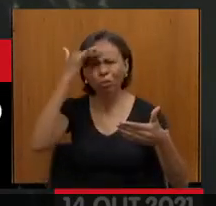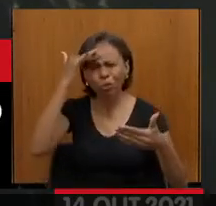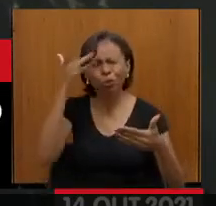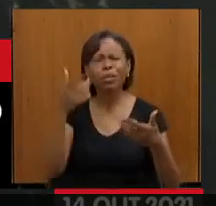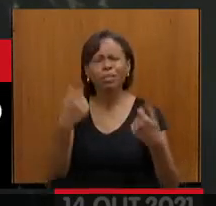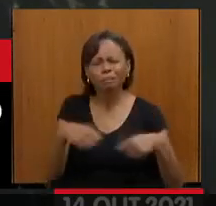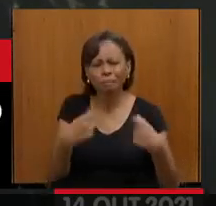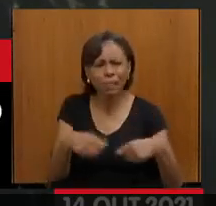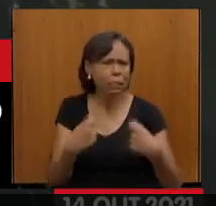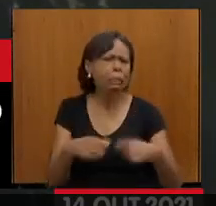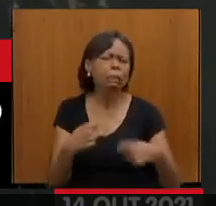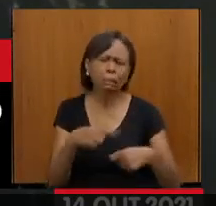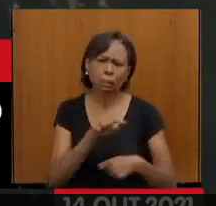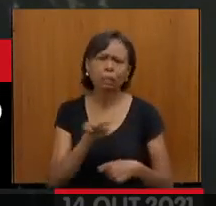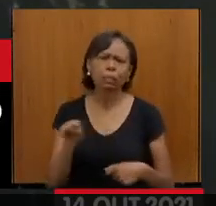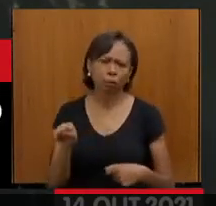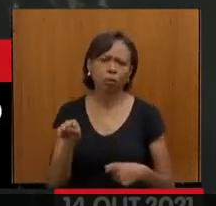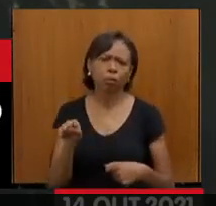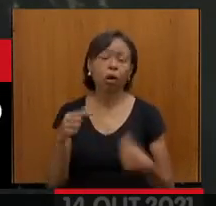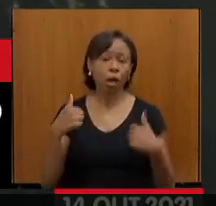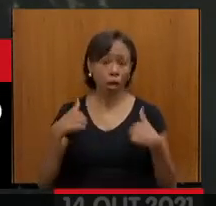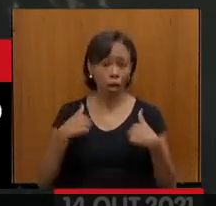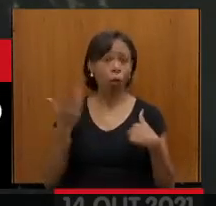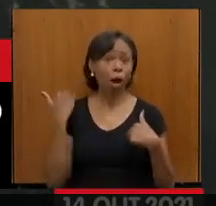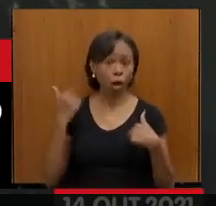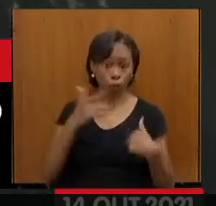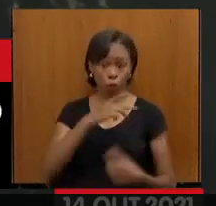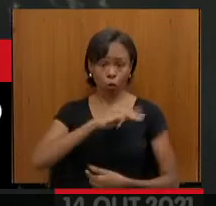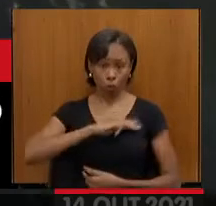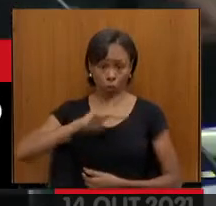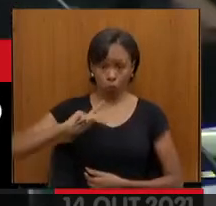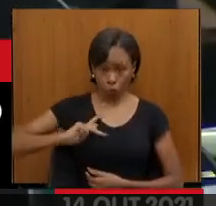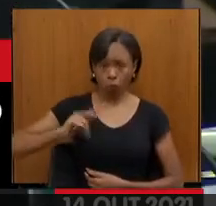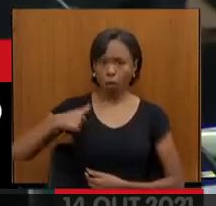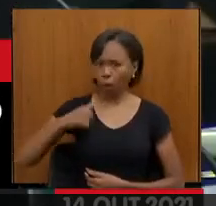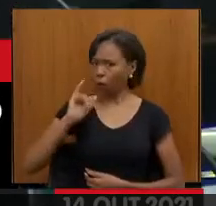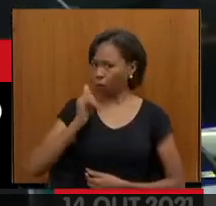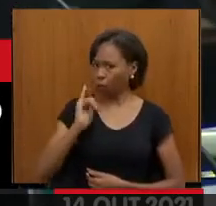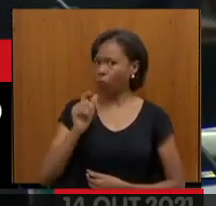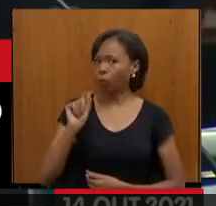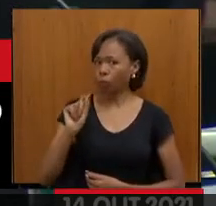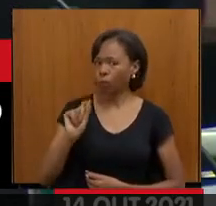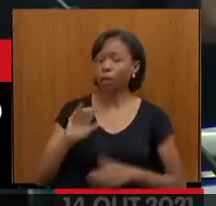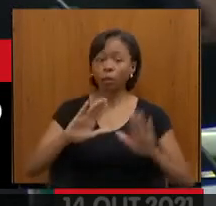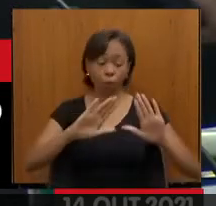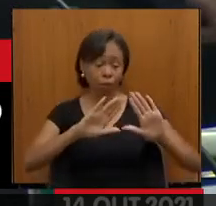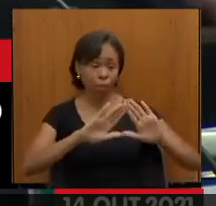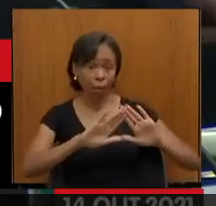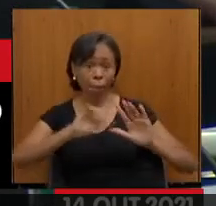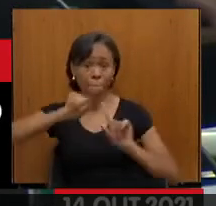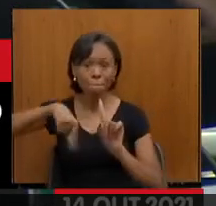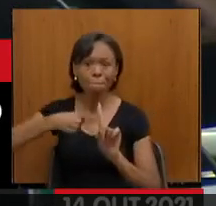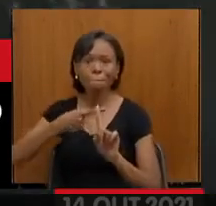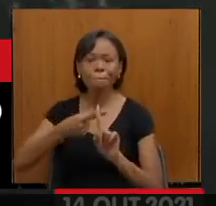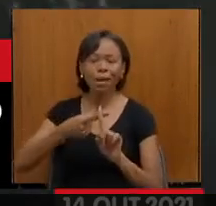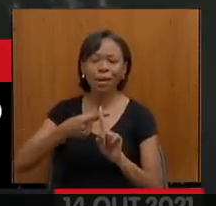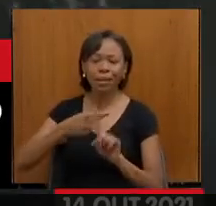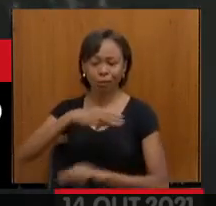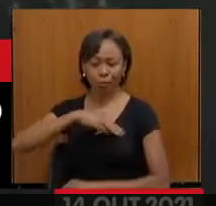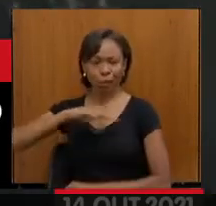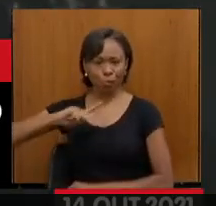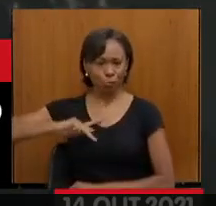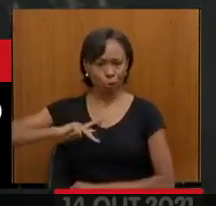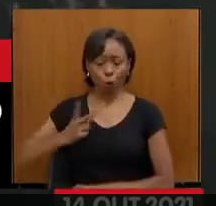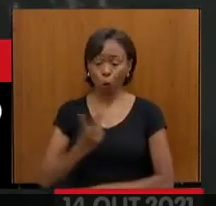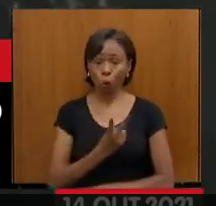precisam. Eu tive a oportunidade de dizer, quando estive no Ministério Público, que quando a Assembleia e Ministério Público, cumprindo o seu dever